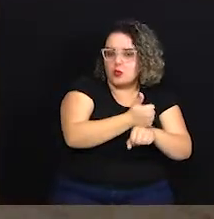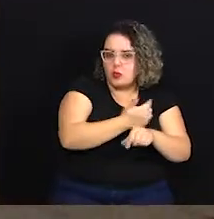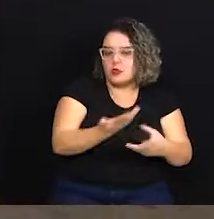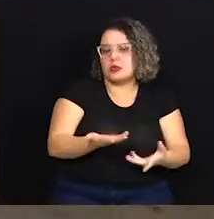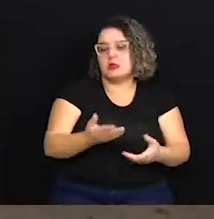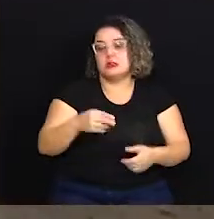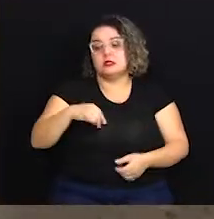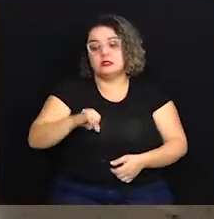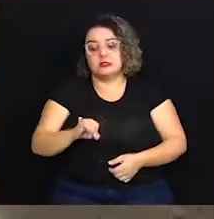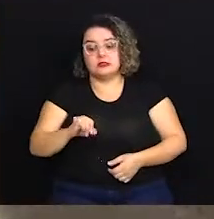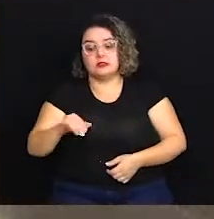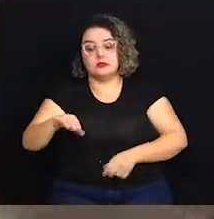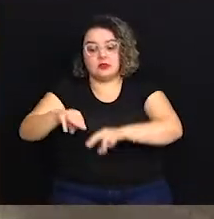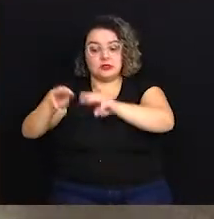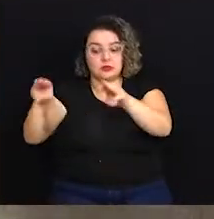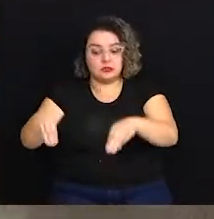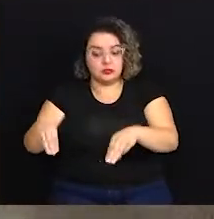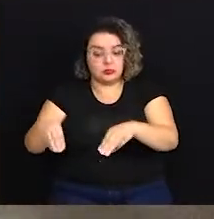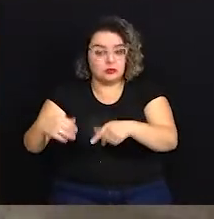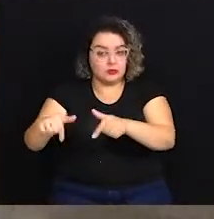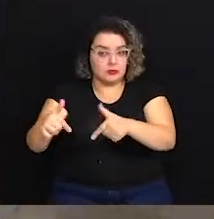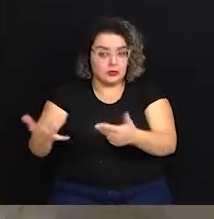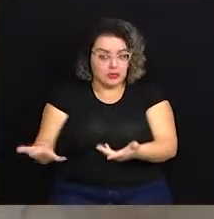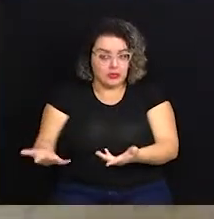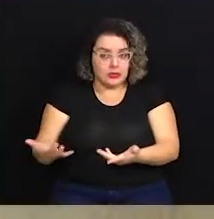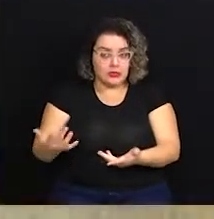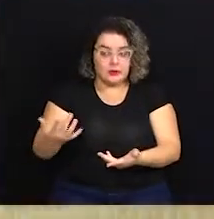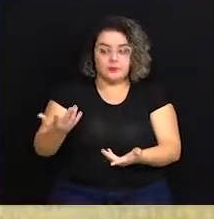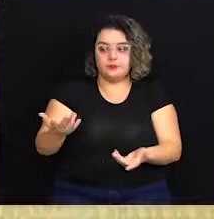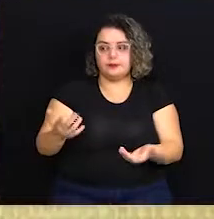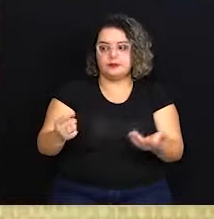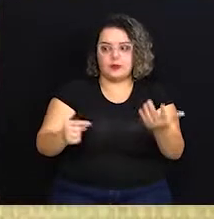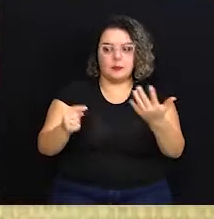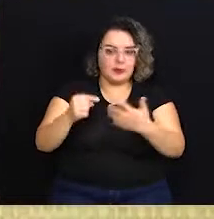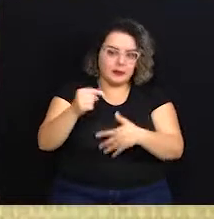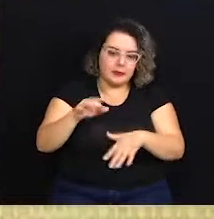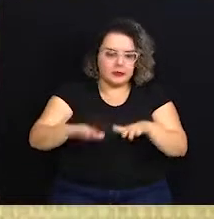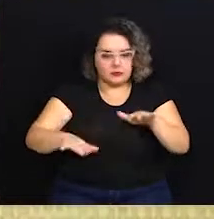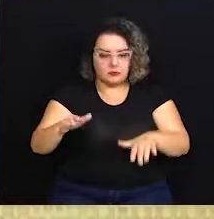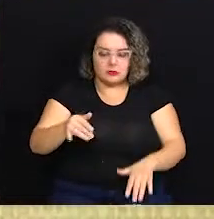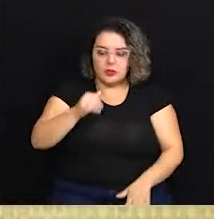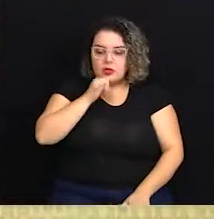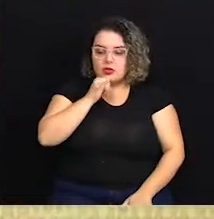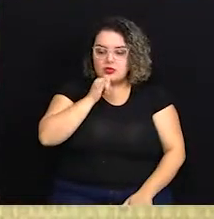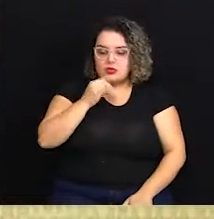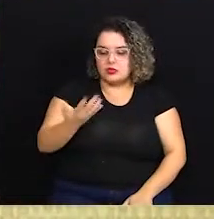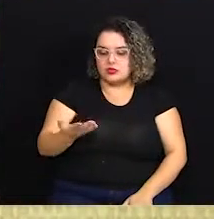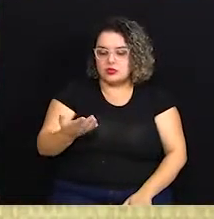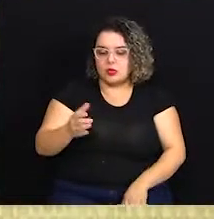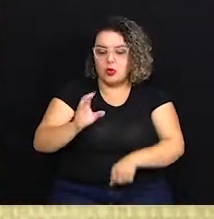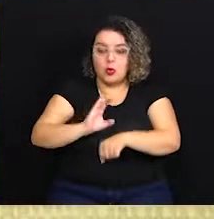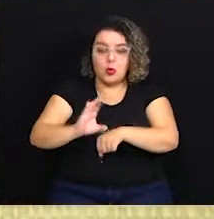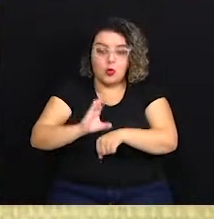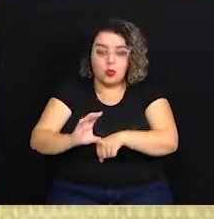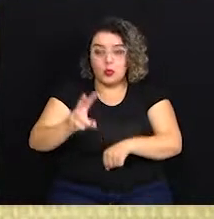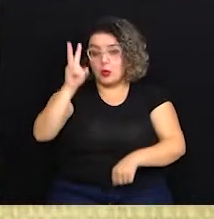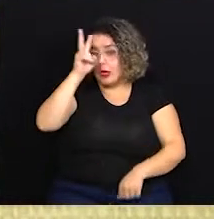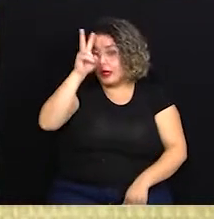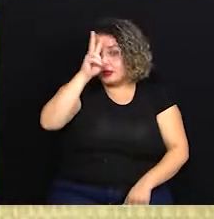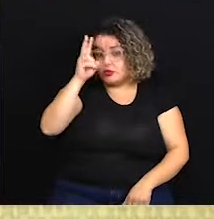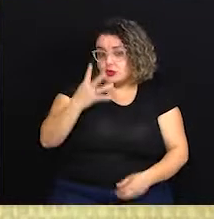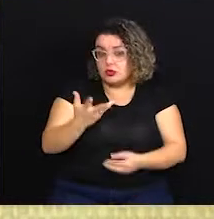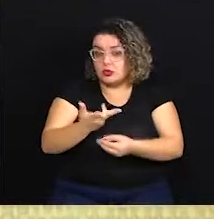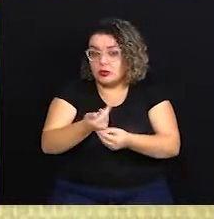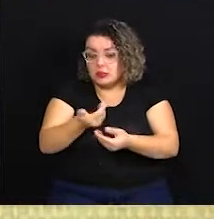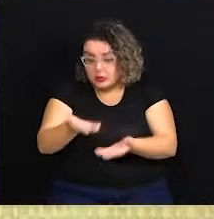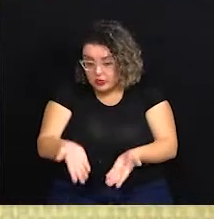vai trabalhar no museu, né? Então, por exemplo, um curso seria História da Arte, nesse